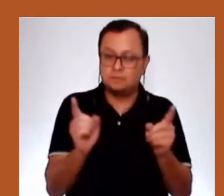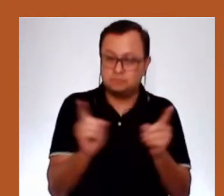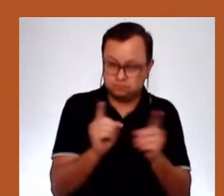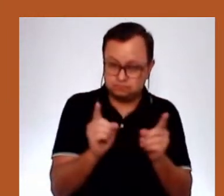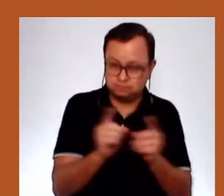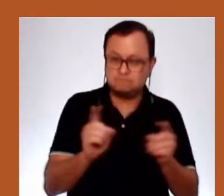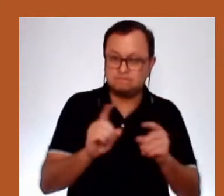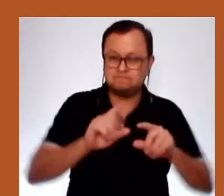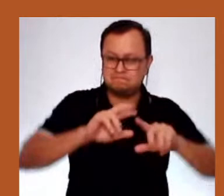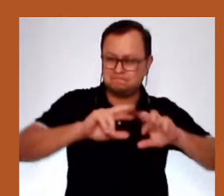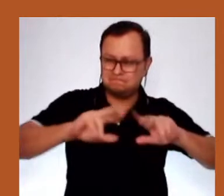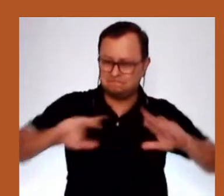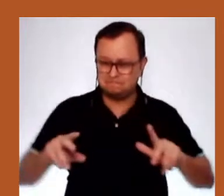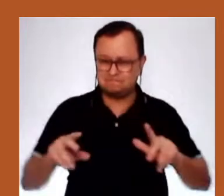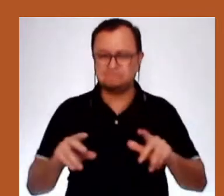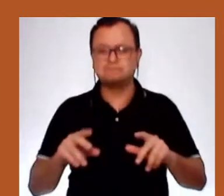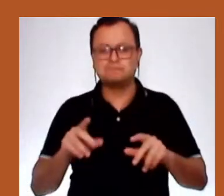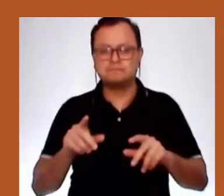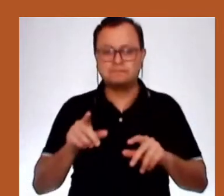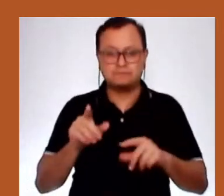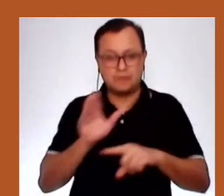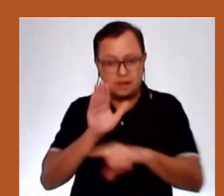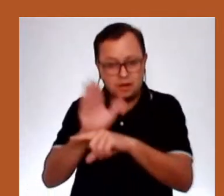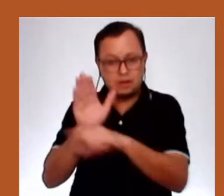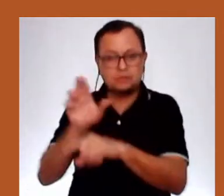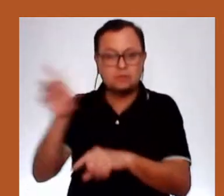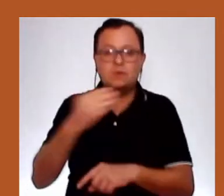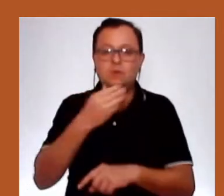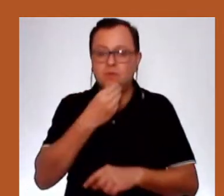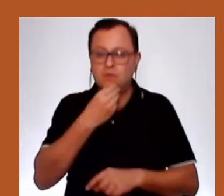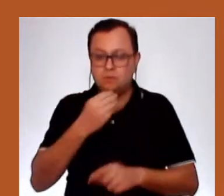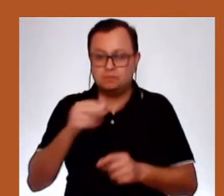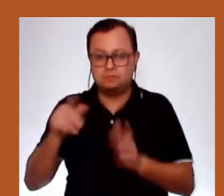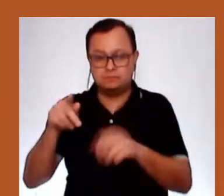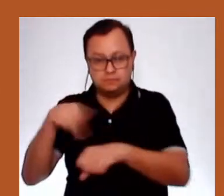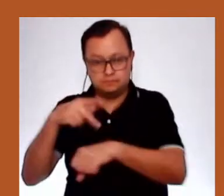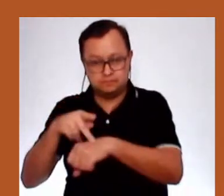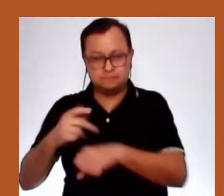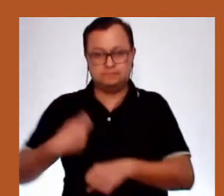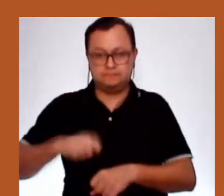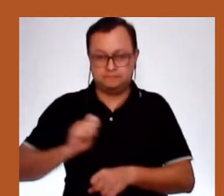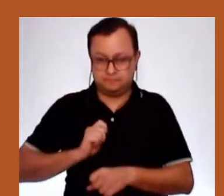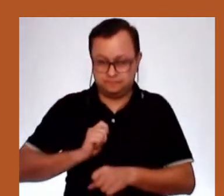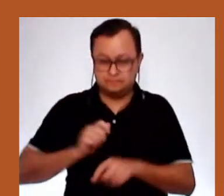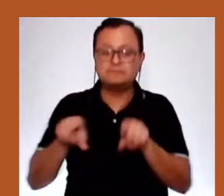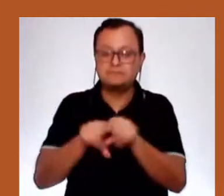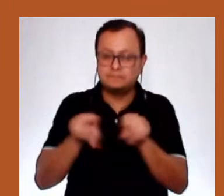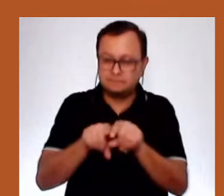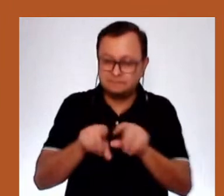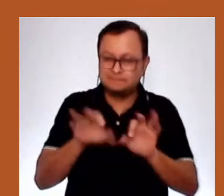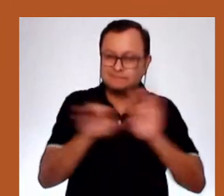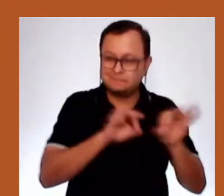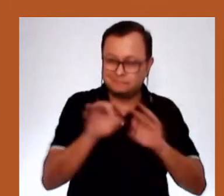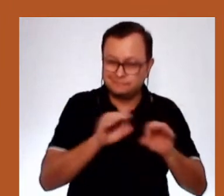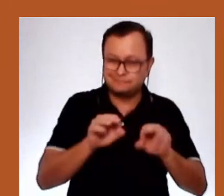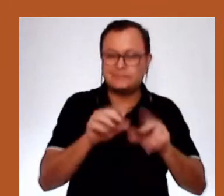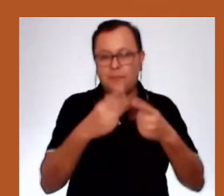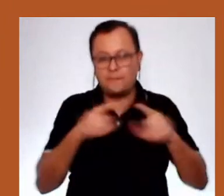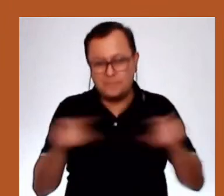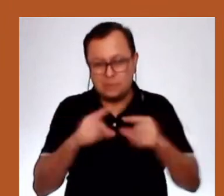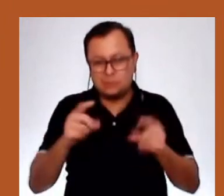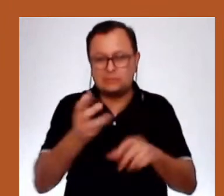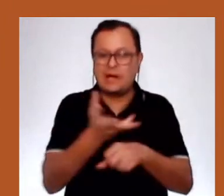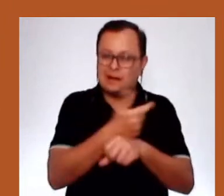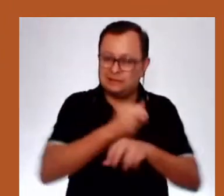bioeticista espanhol Diego Gracia, e O Haver, Pintura e Música para Vinícius. Vamos começar a conversar,